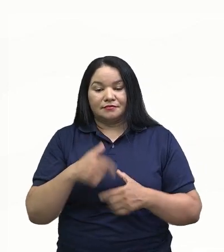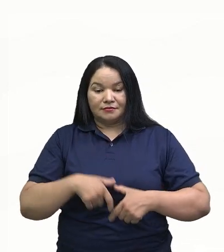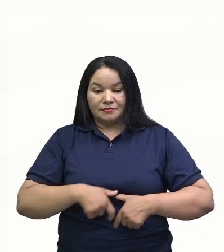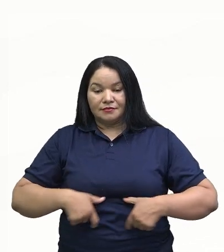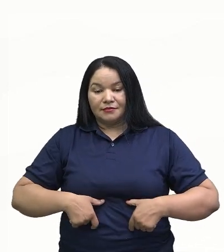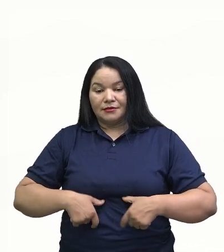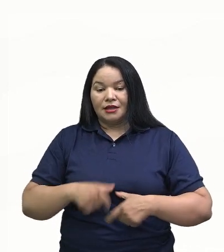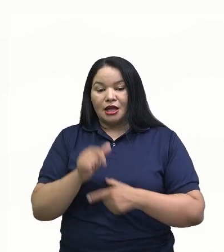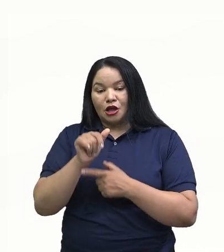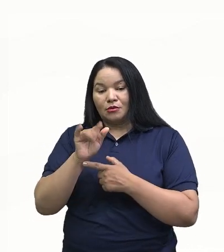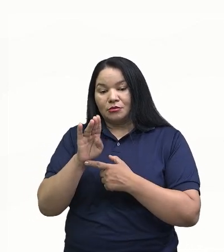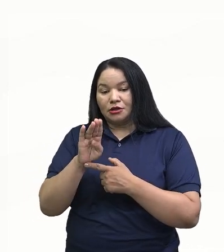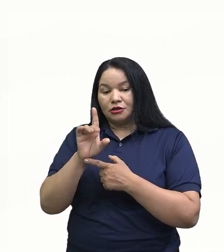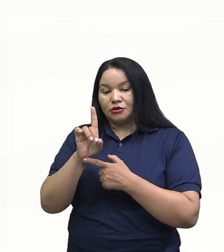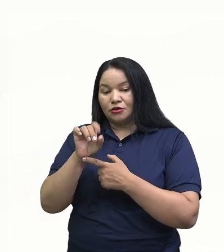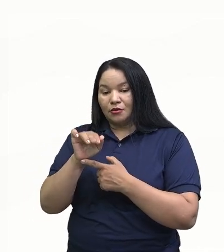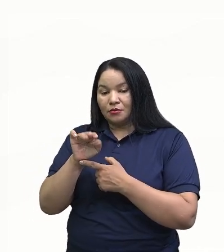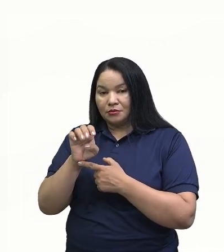EN.